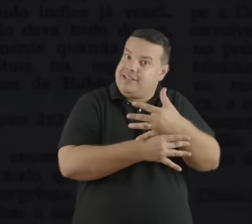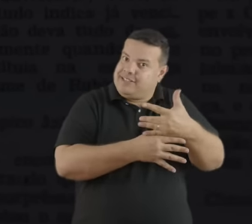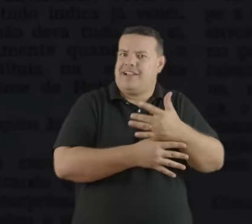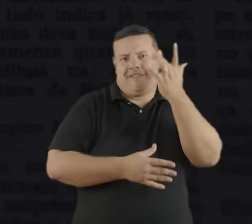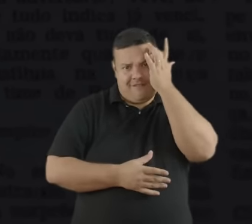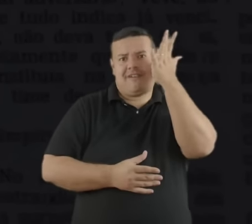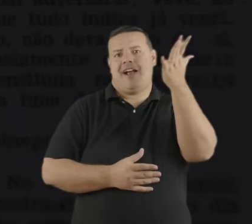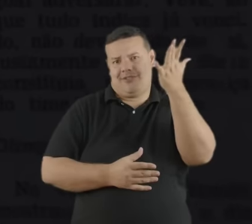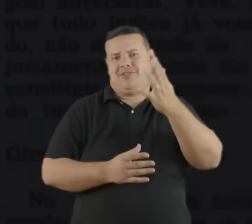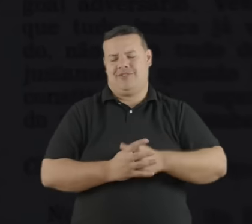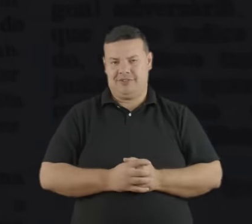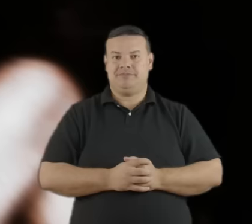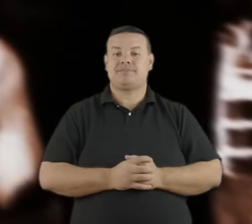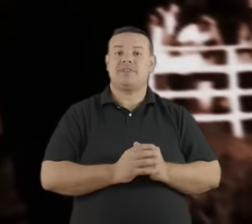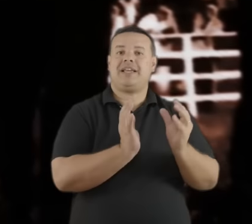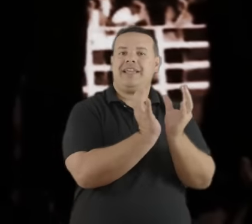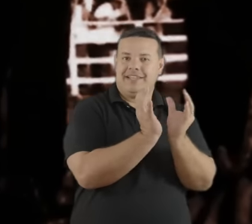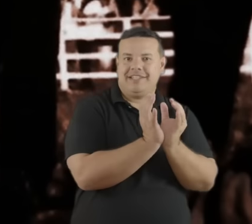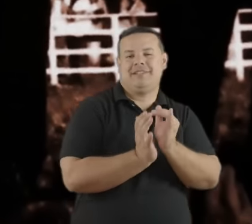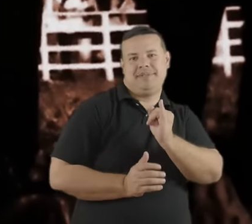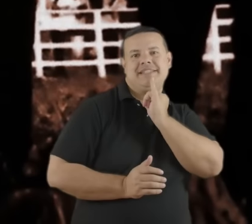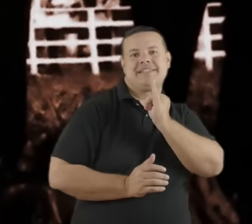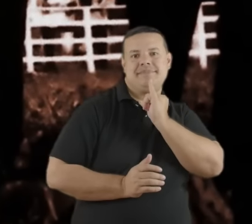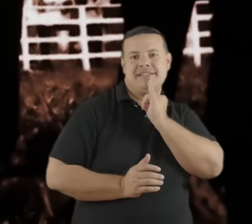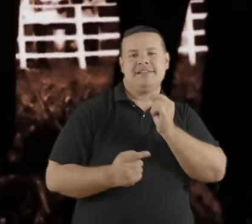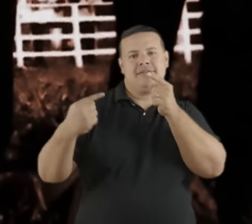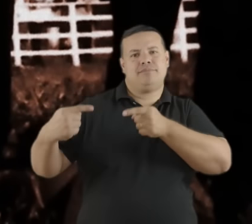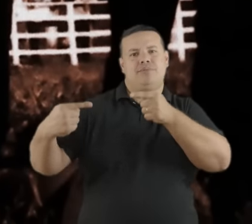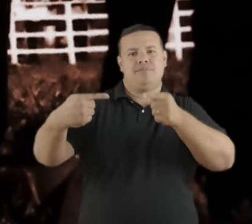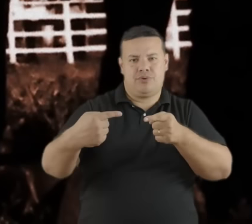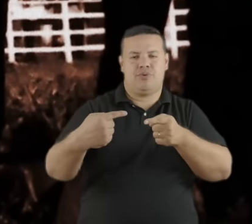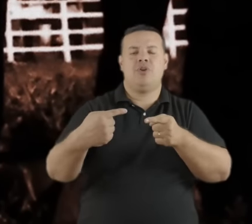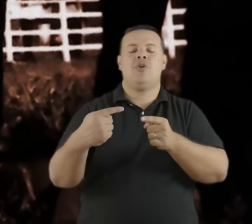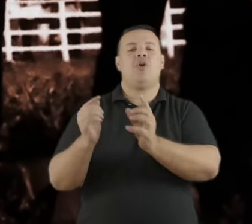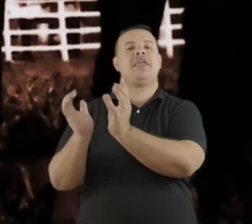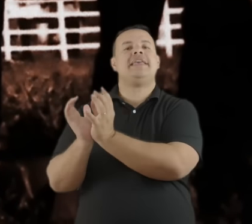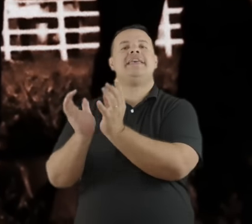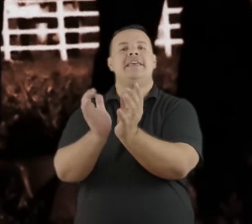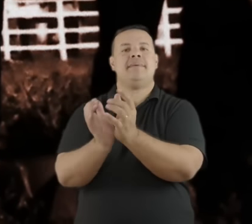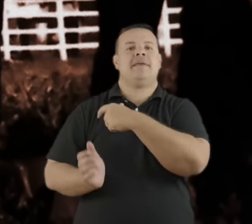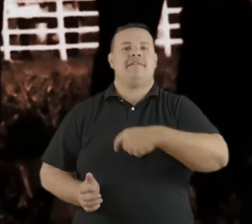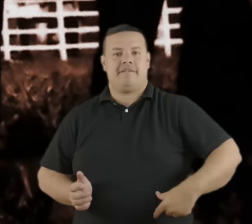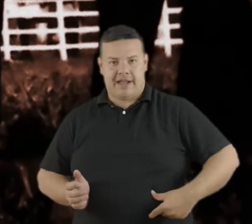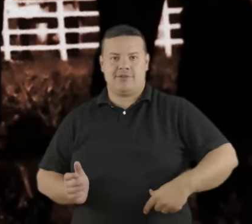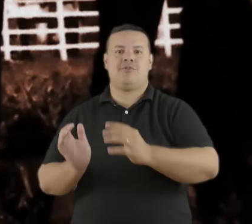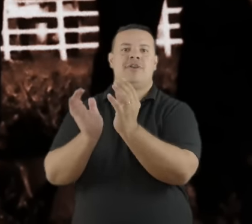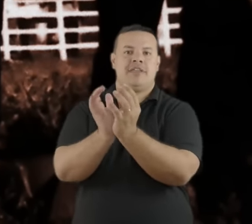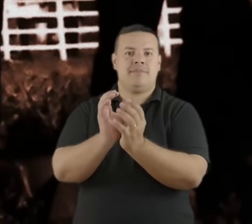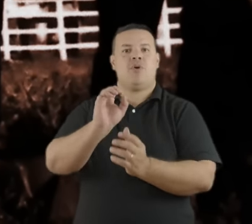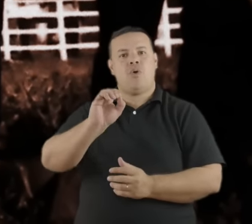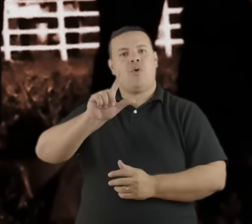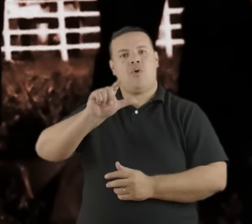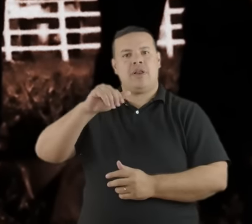relativamente fáceis. O Tremendão tinha 2 equipes de Aracaju pela frente. o Vasco e o Olímpico, e era preciso